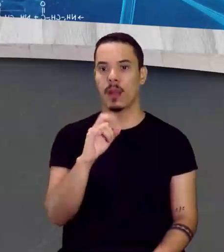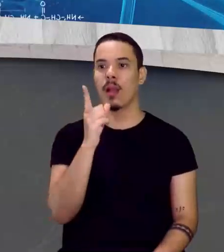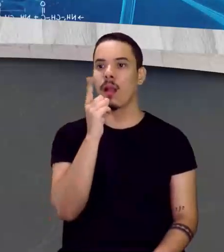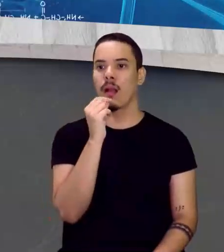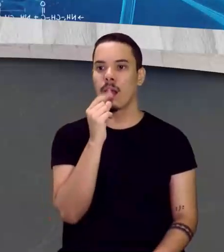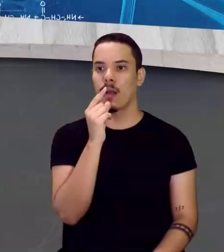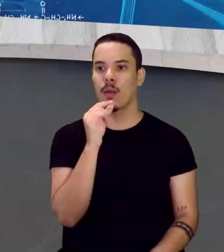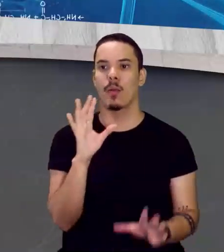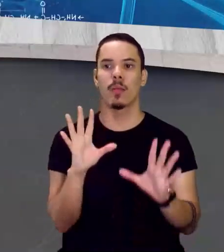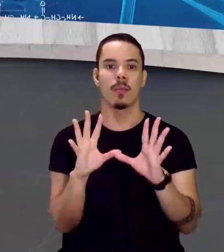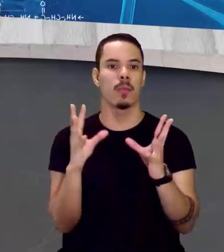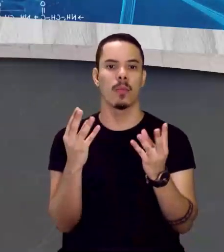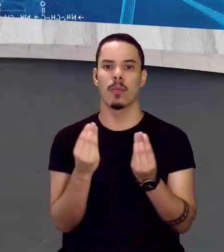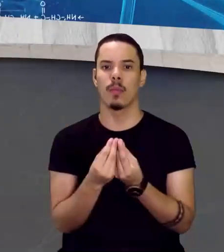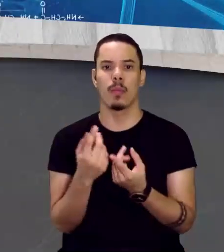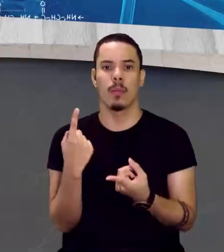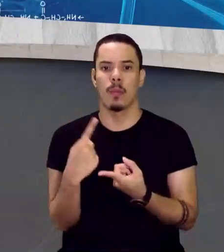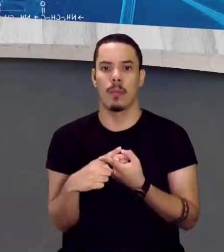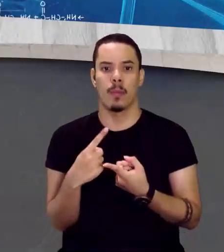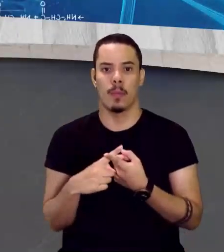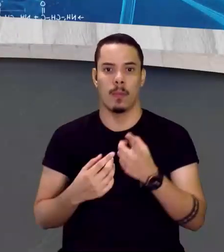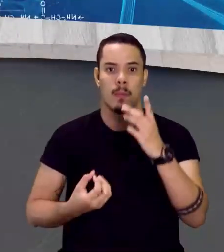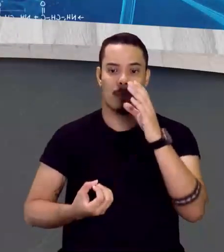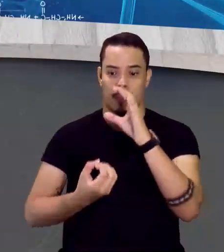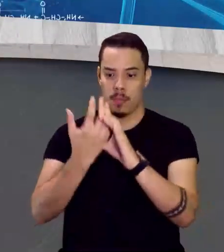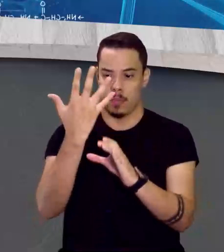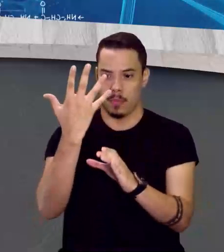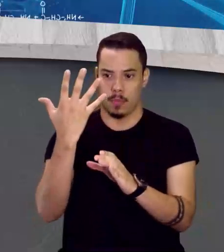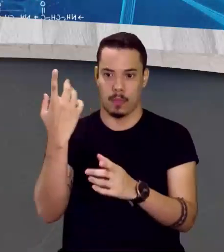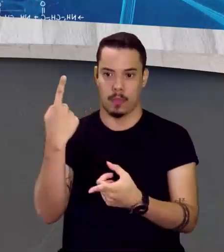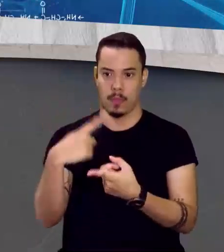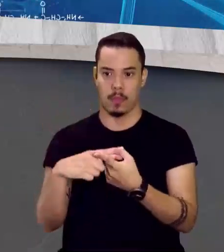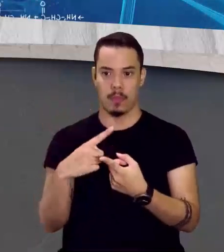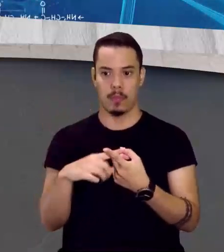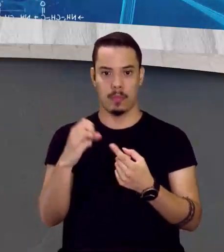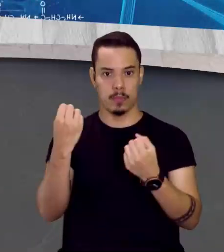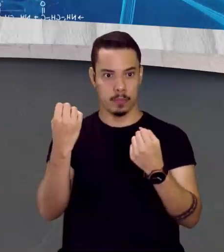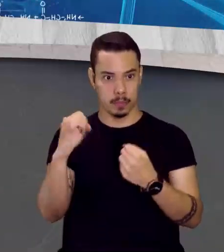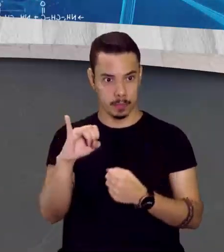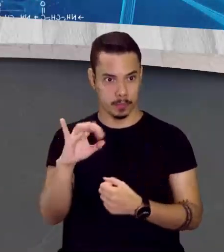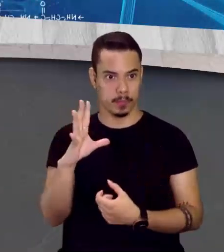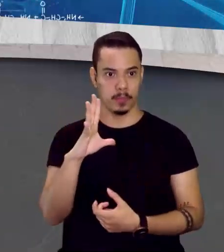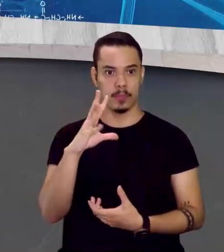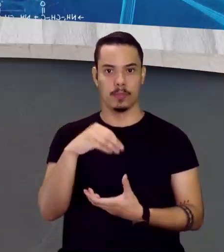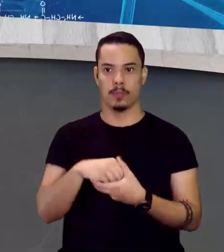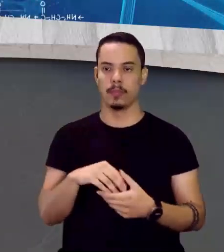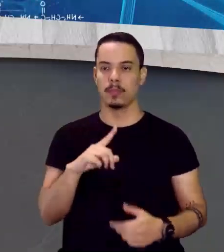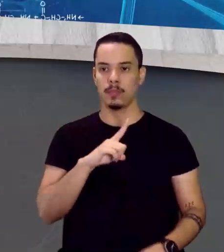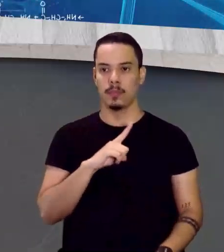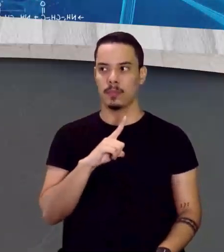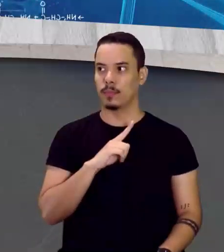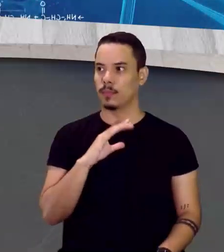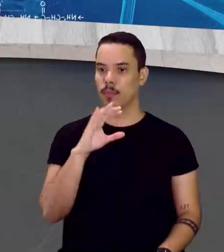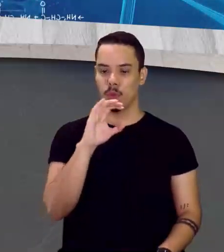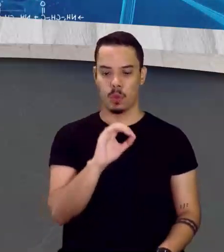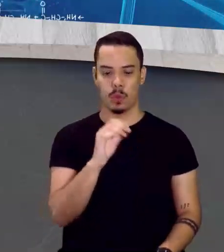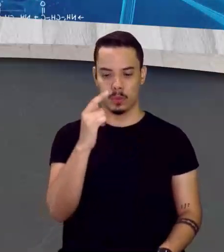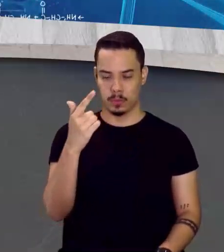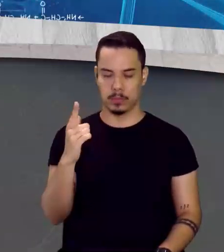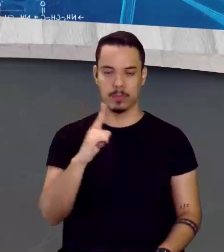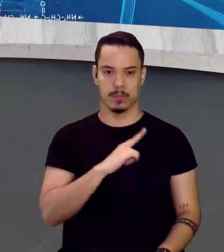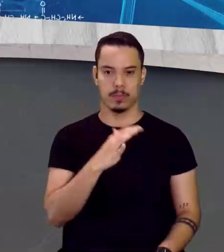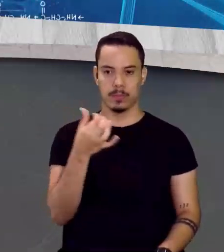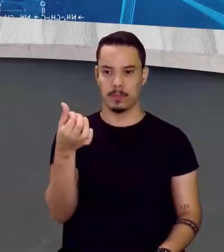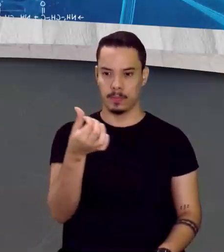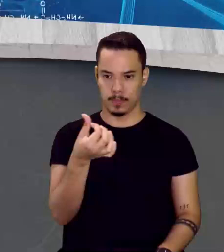água, por que a molécula da água se forma? Porque é o seguinte, o oxigênio tem 6 elétrons